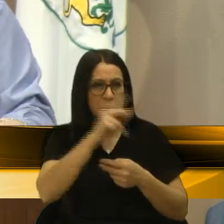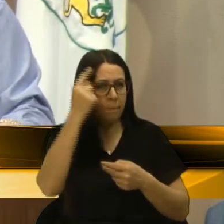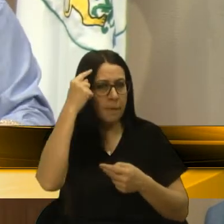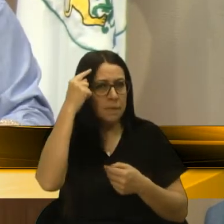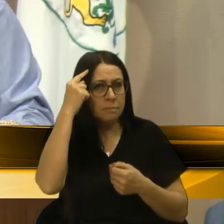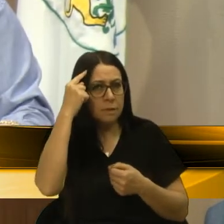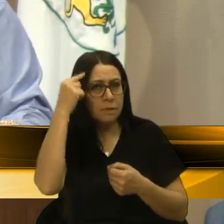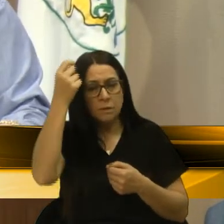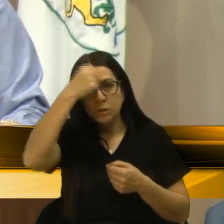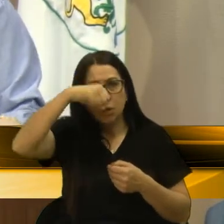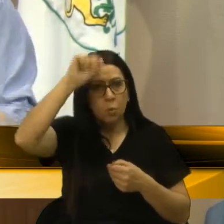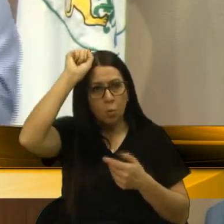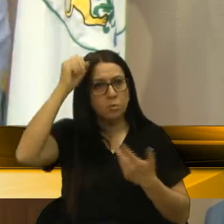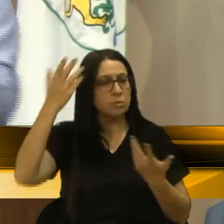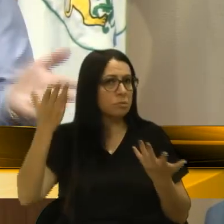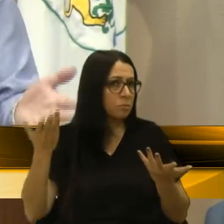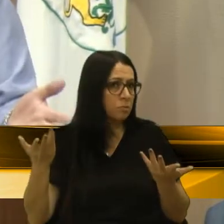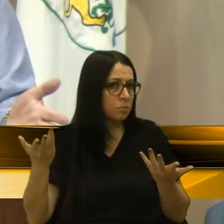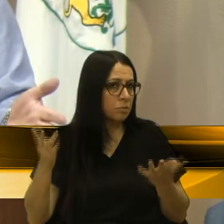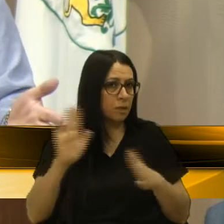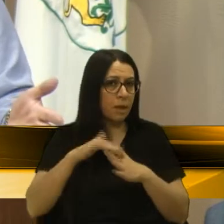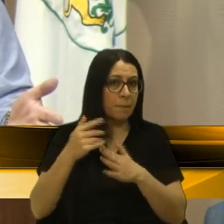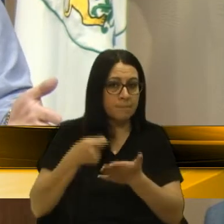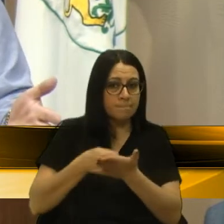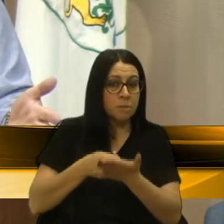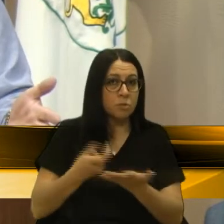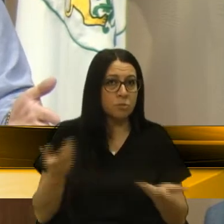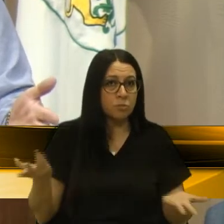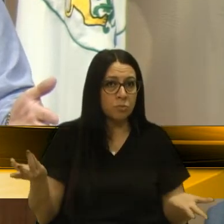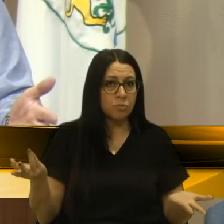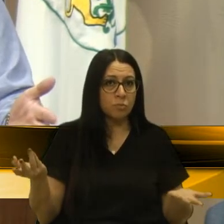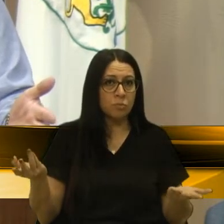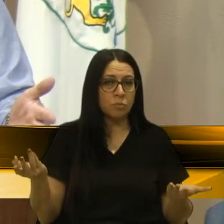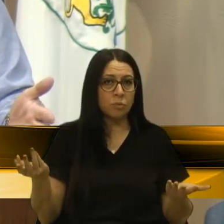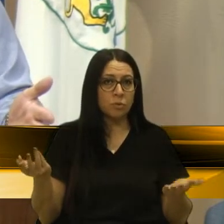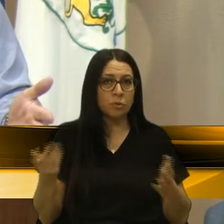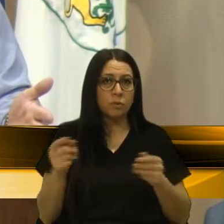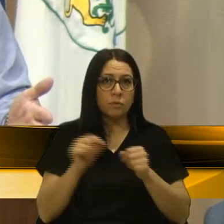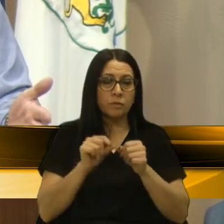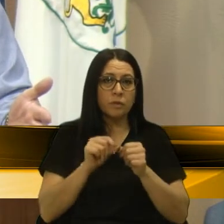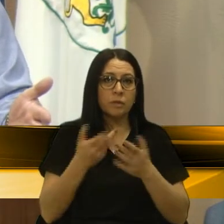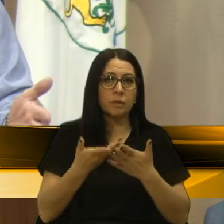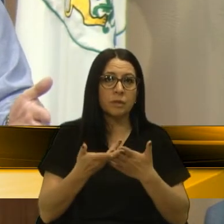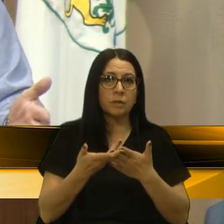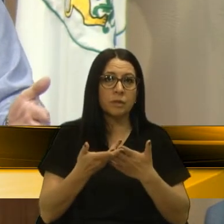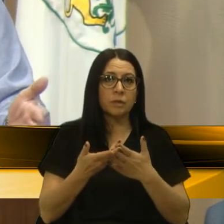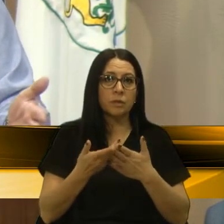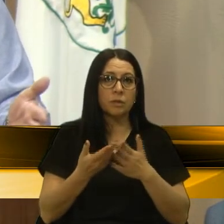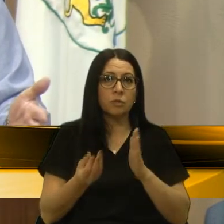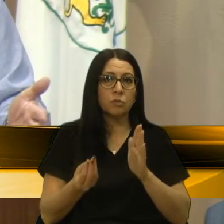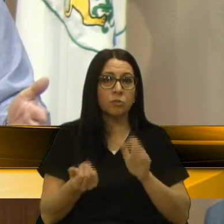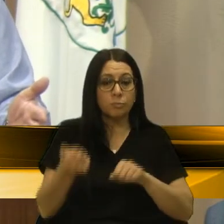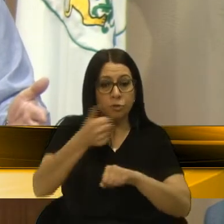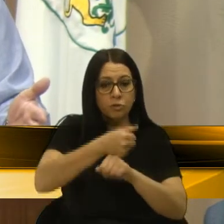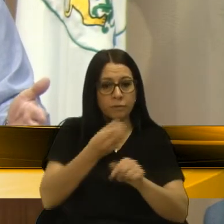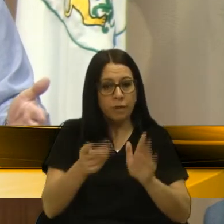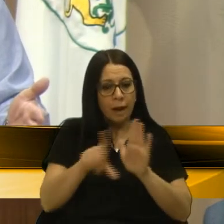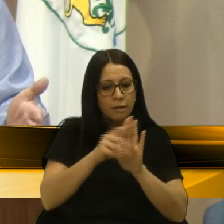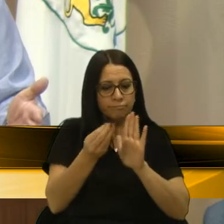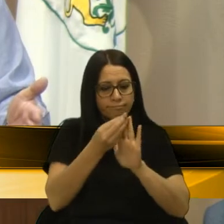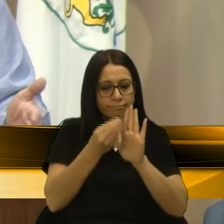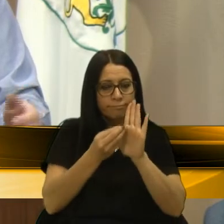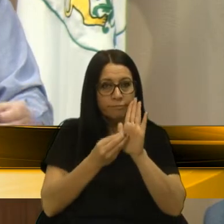da universidade? Que foi quem mais nos pressionou do ponto de vista de produzir um substitutivo que acolhesse as